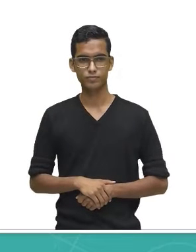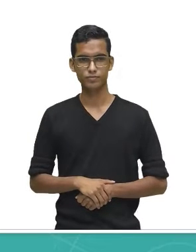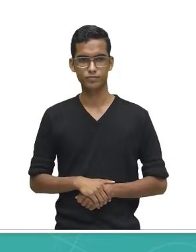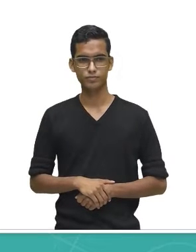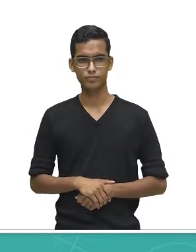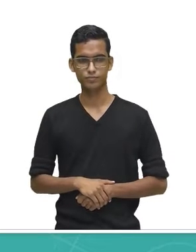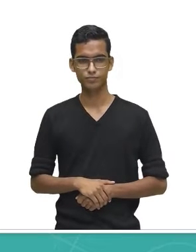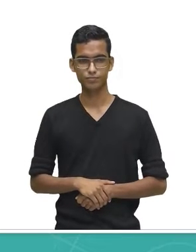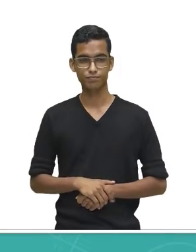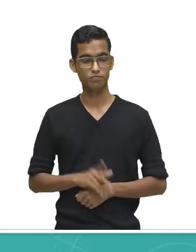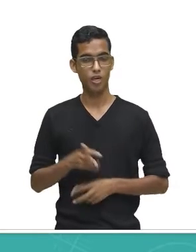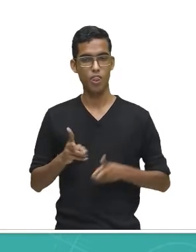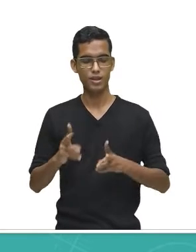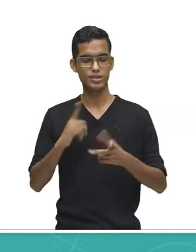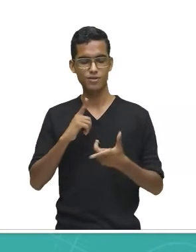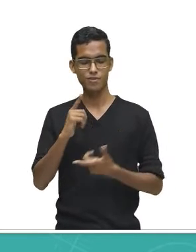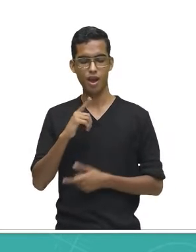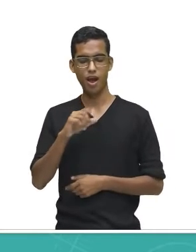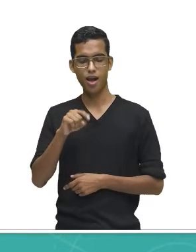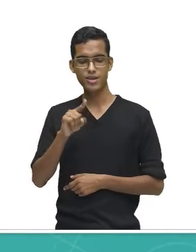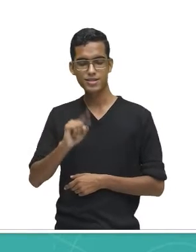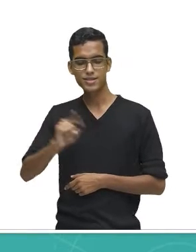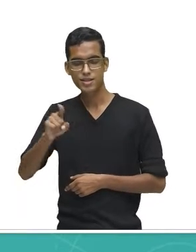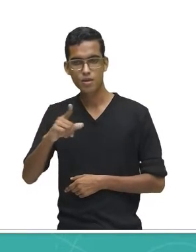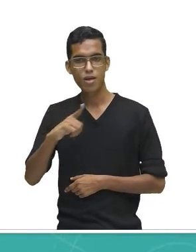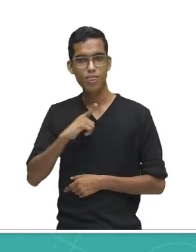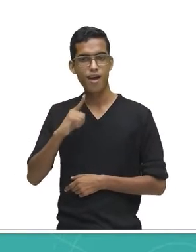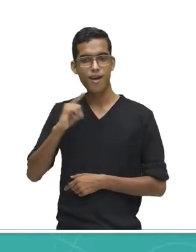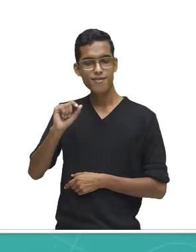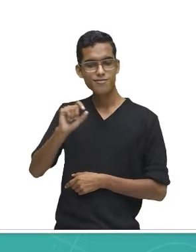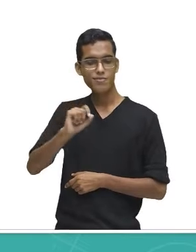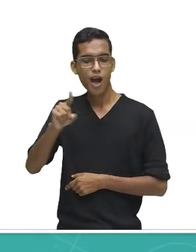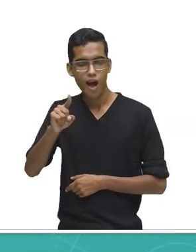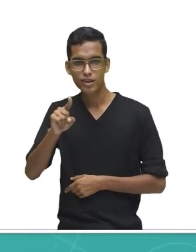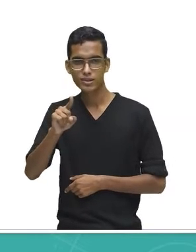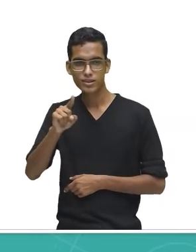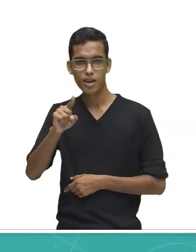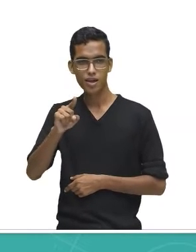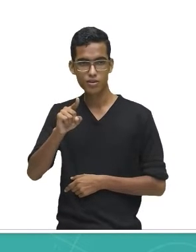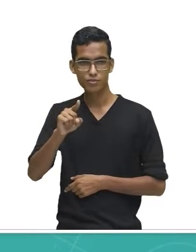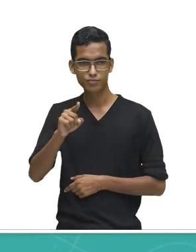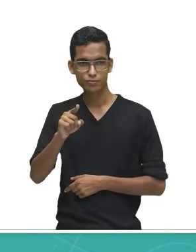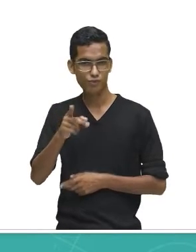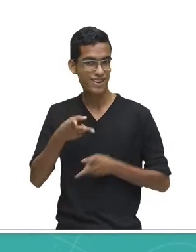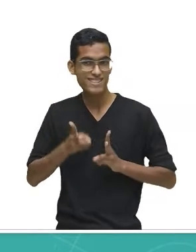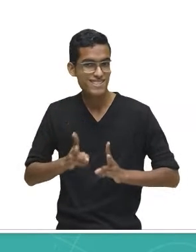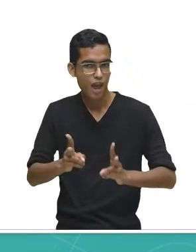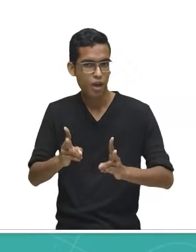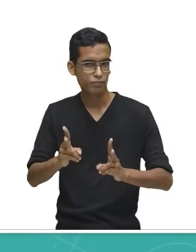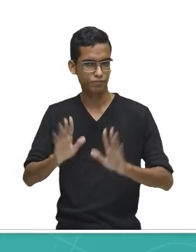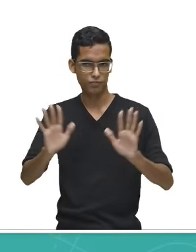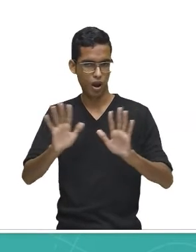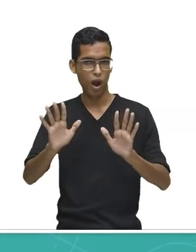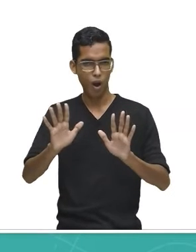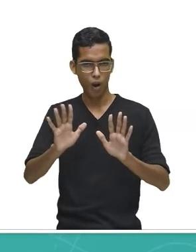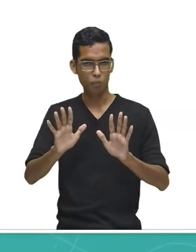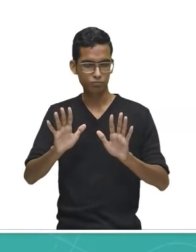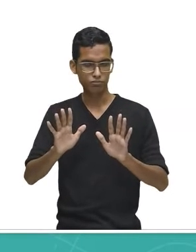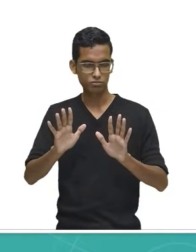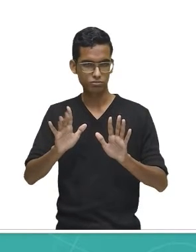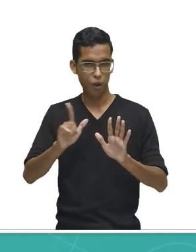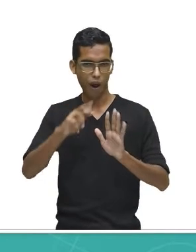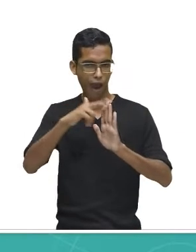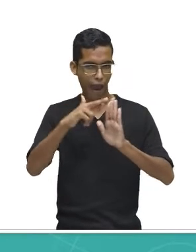é acentuada, No caso aqui dos exemplos, todas são acentuadas, mas isso não é uma